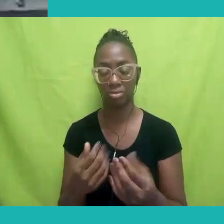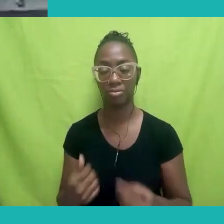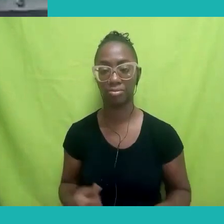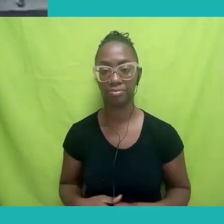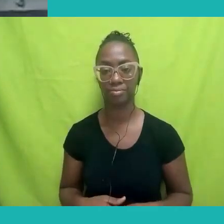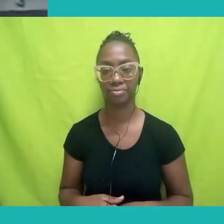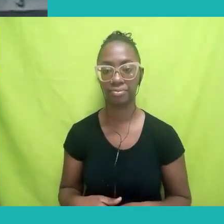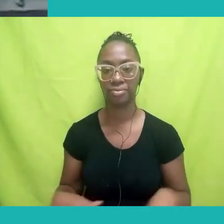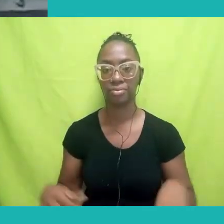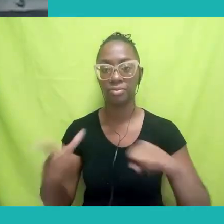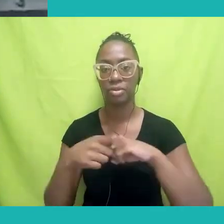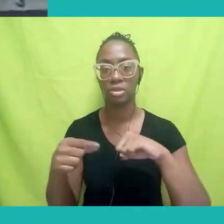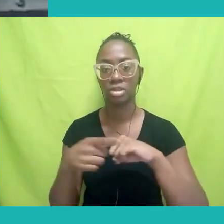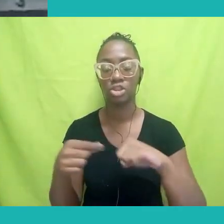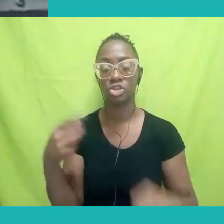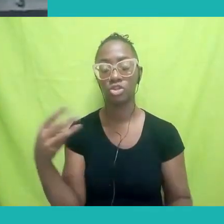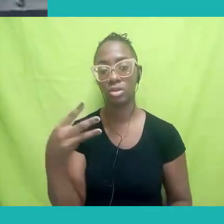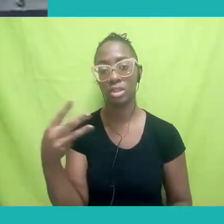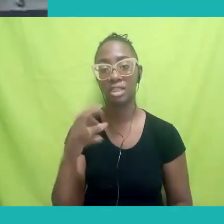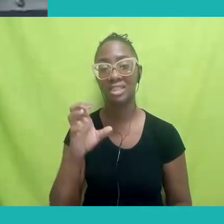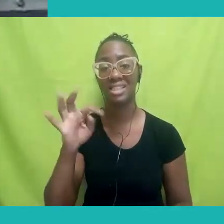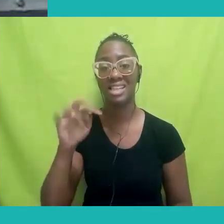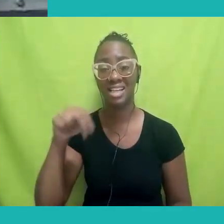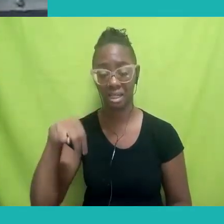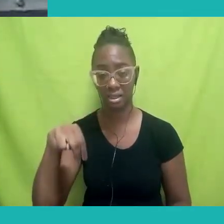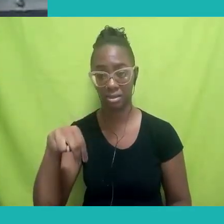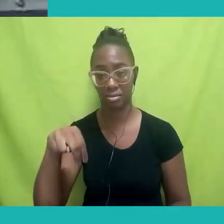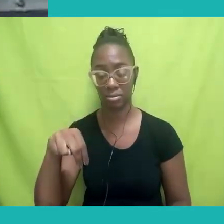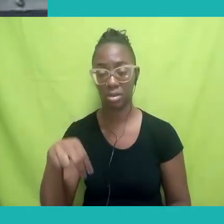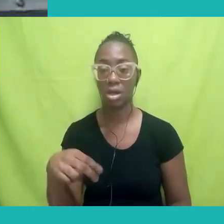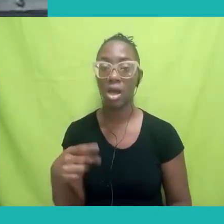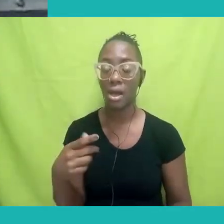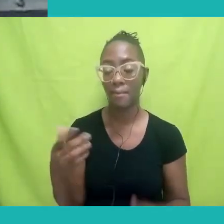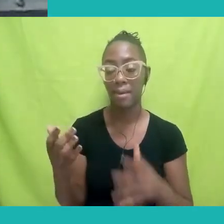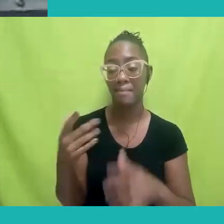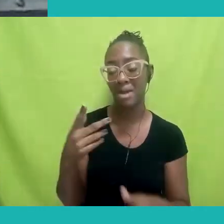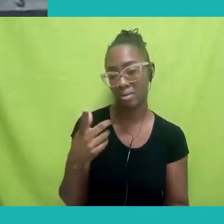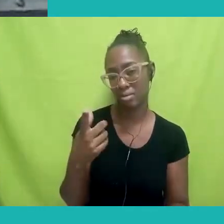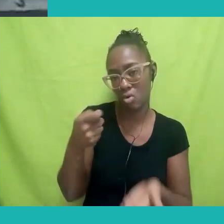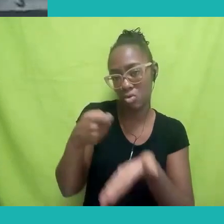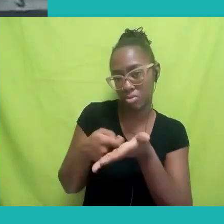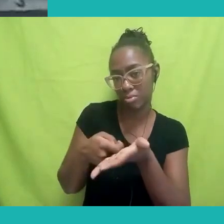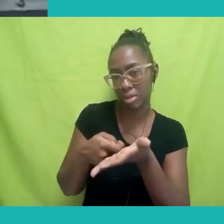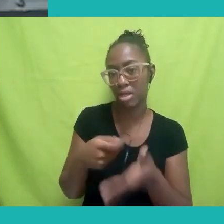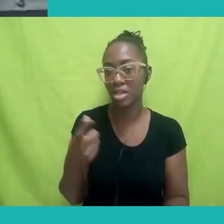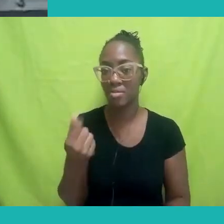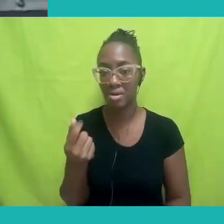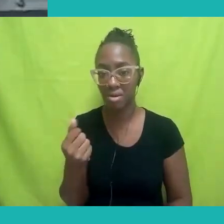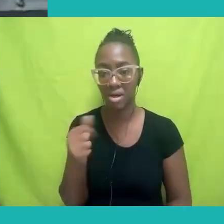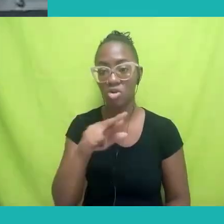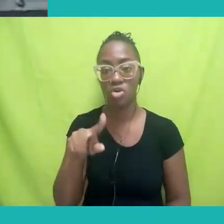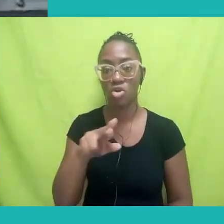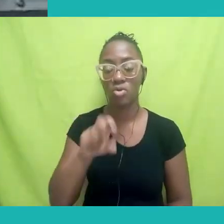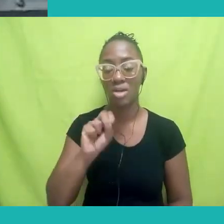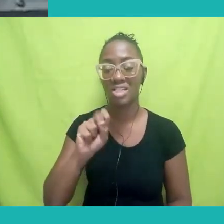pelo artigo 3º do CTN. É uma prestação pecuniária, é compulsória, é em moeda, não é sanção de ato